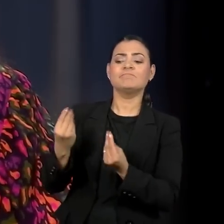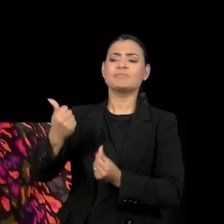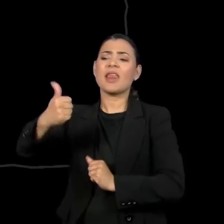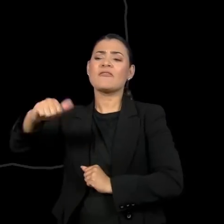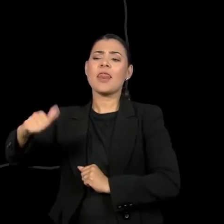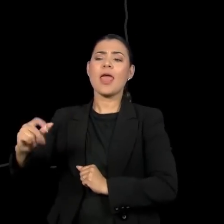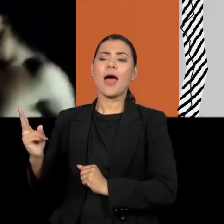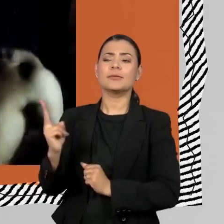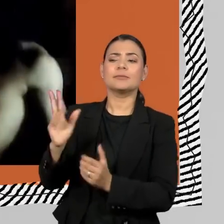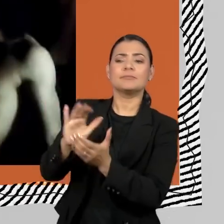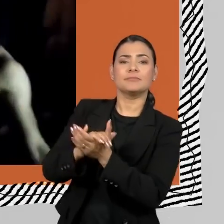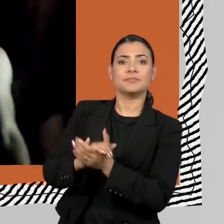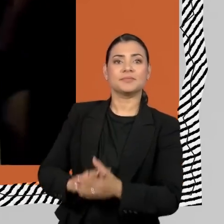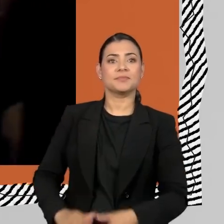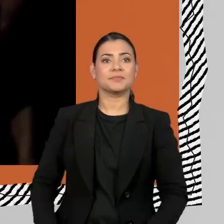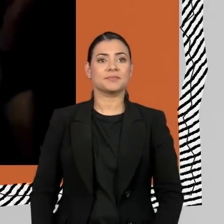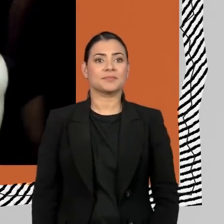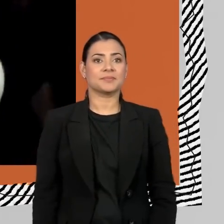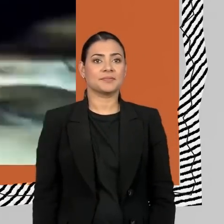Sem dúvida.